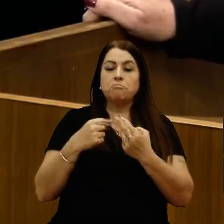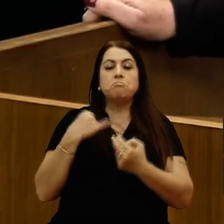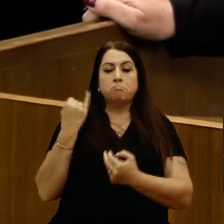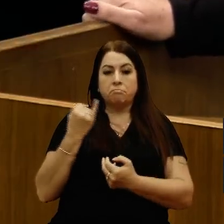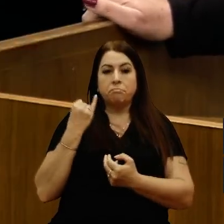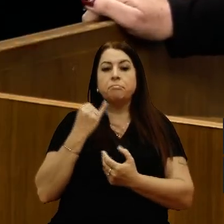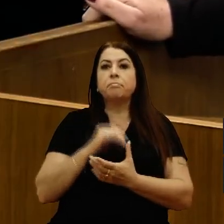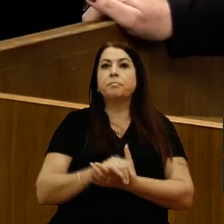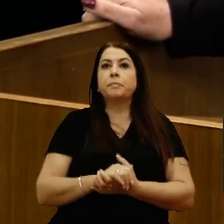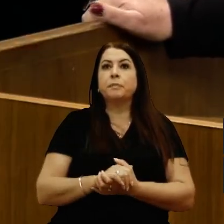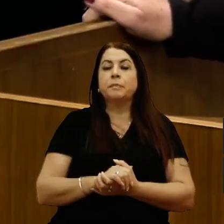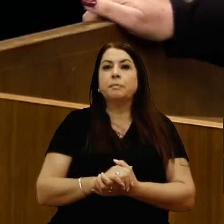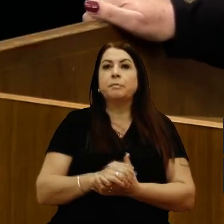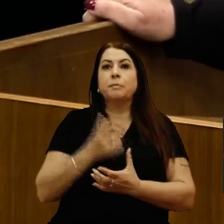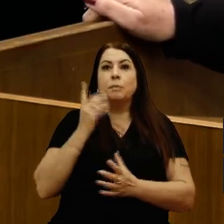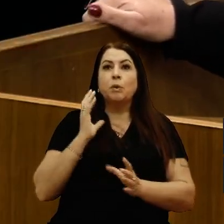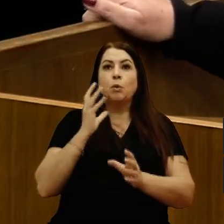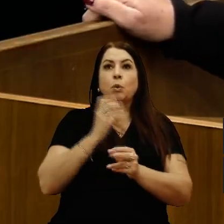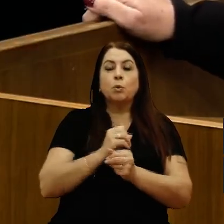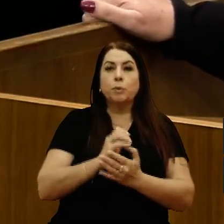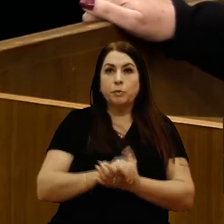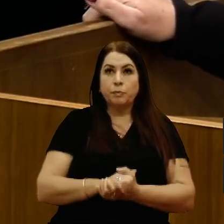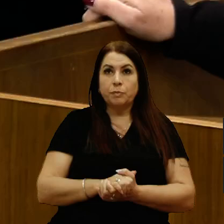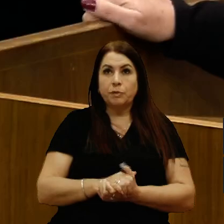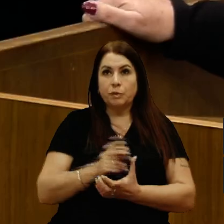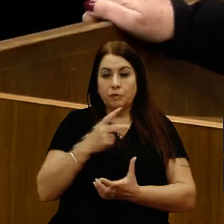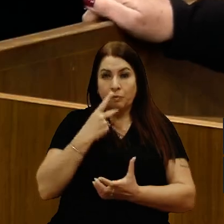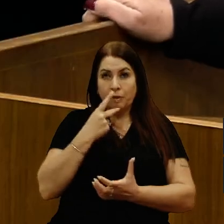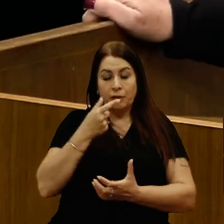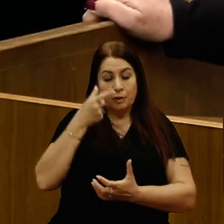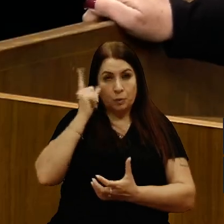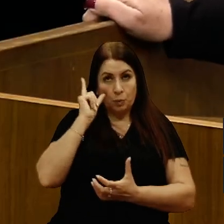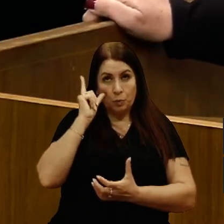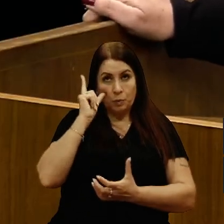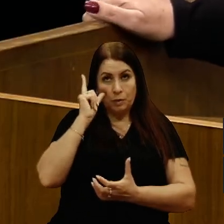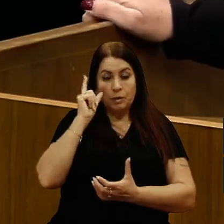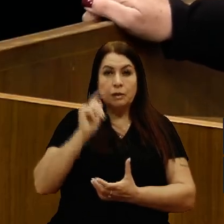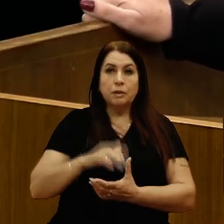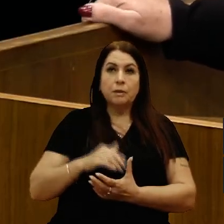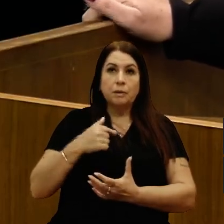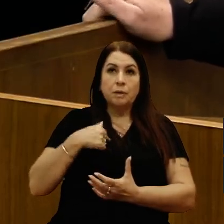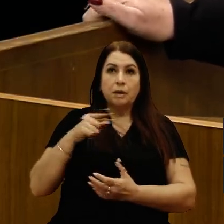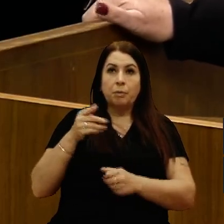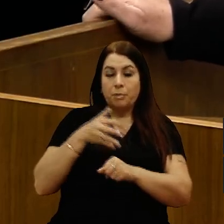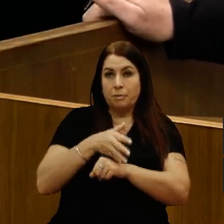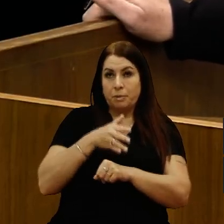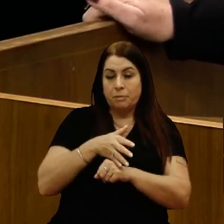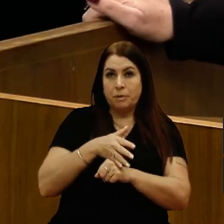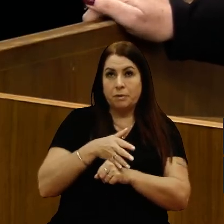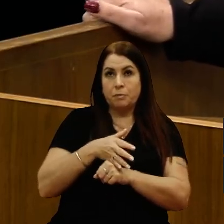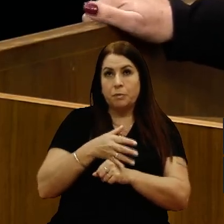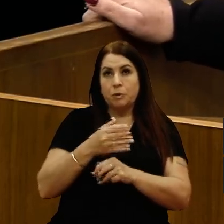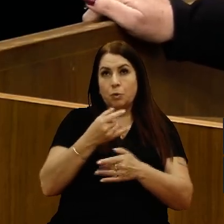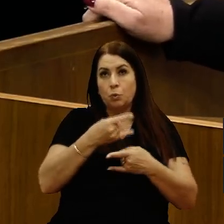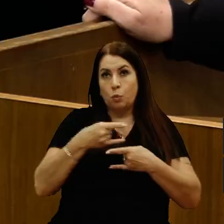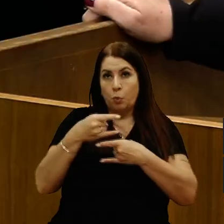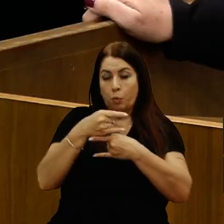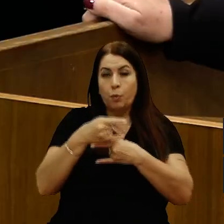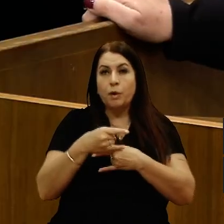produtiva. E, para concluir, eu quero dizer que ontem era para eu ter participado de forma